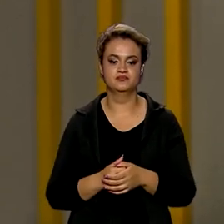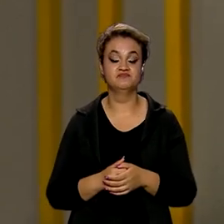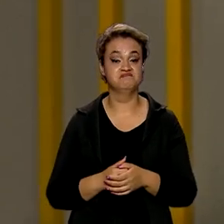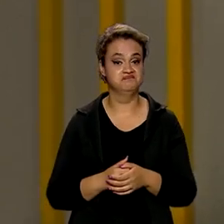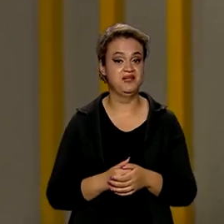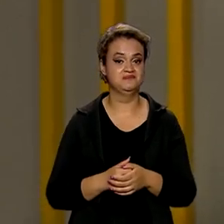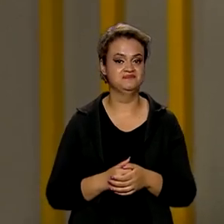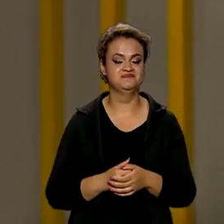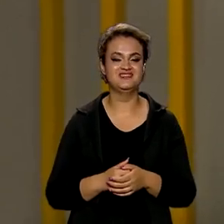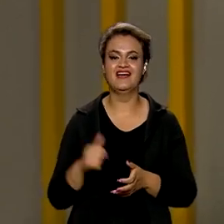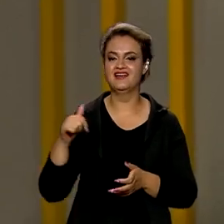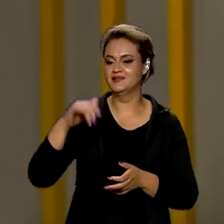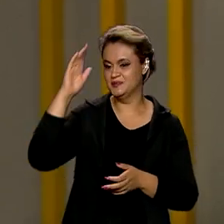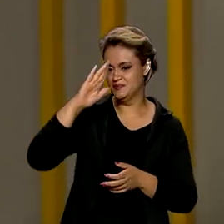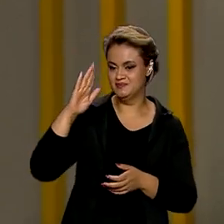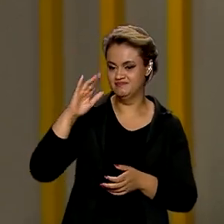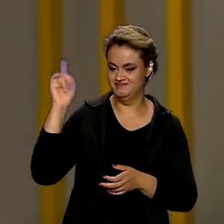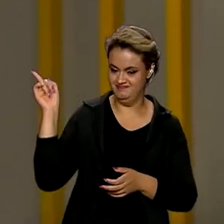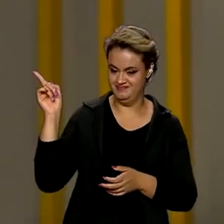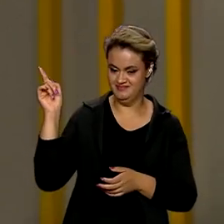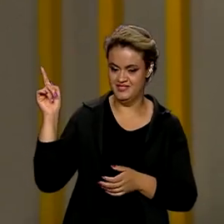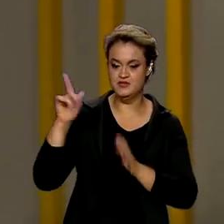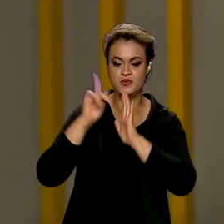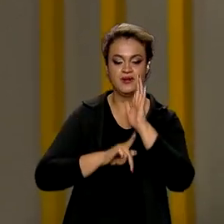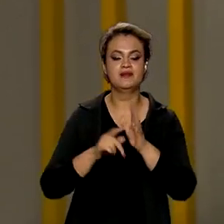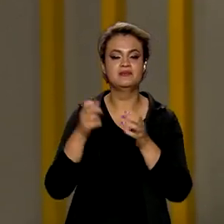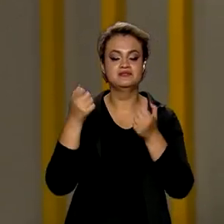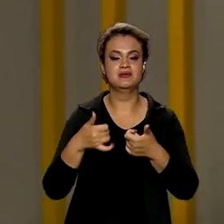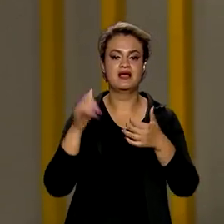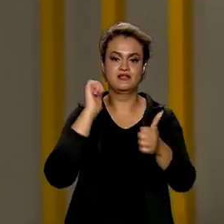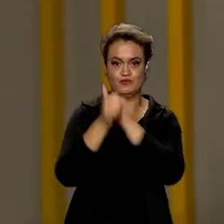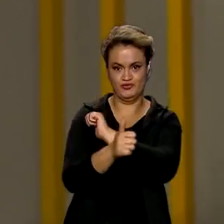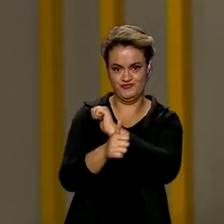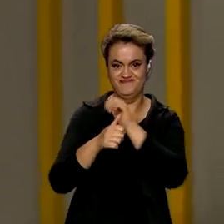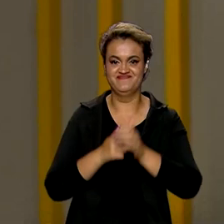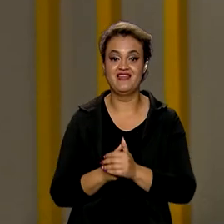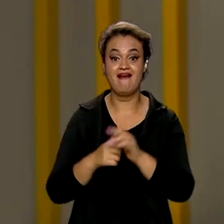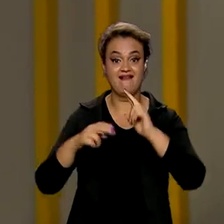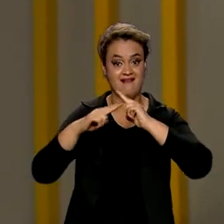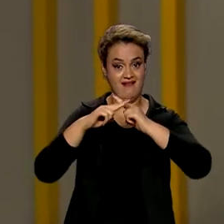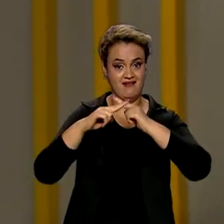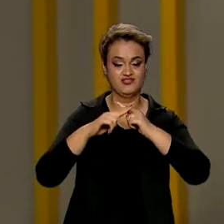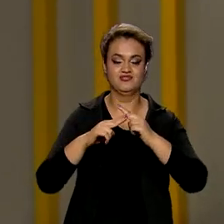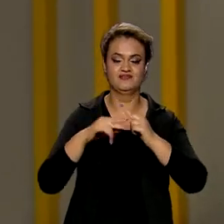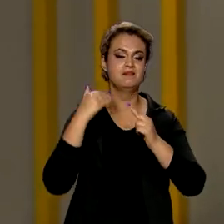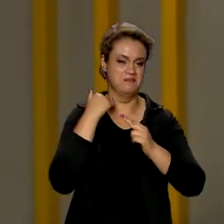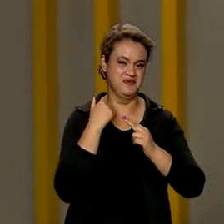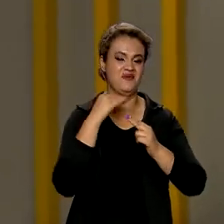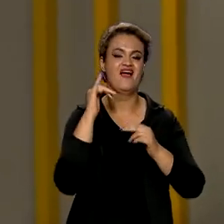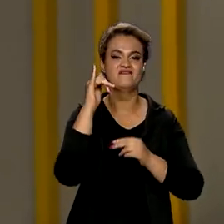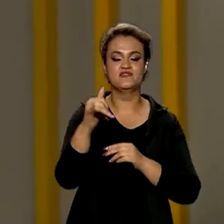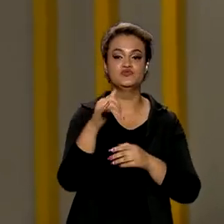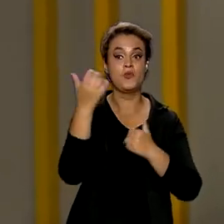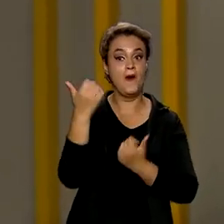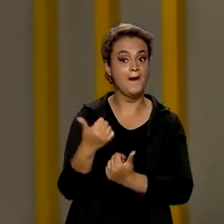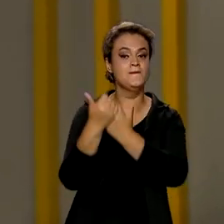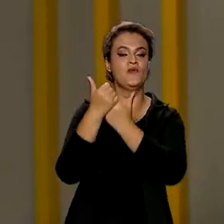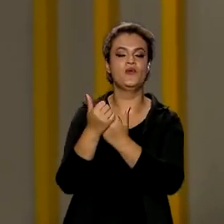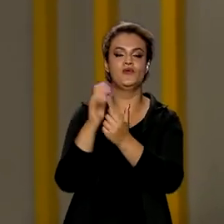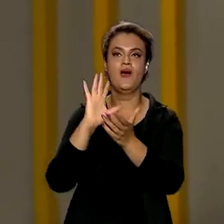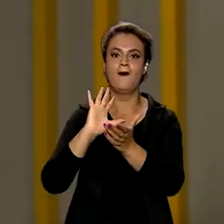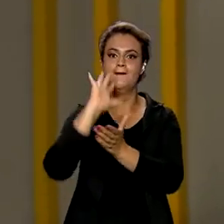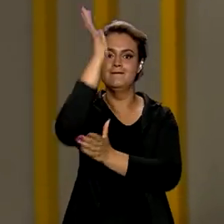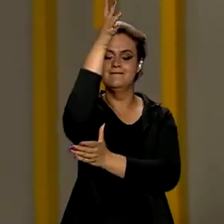Bom, e agora aqui no Brasil em Dia nós vamos falar de esporte. A Caixa anunciou hoje em São Paulo o patrocínio ao Novo Basquete